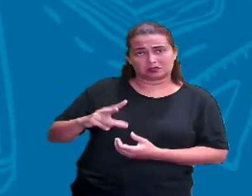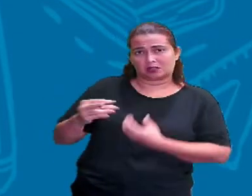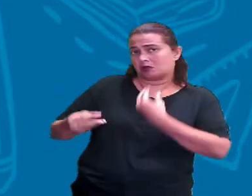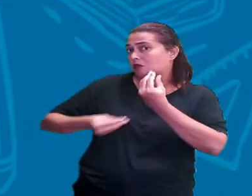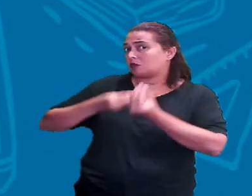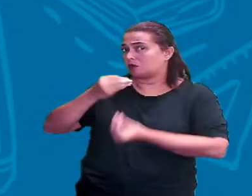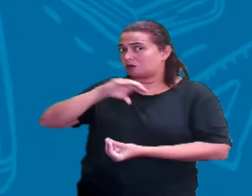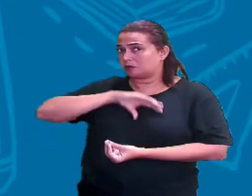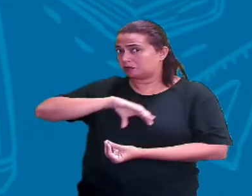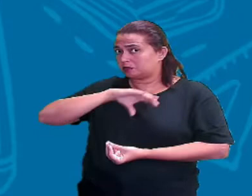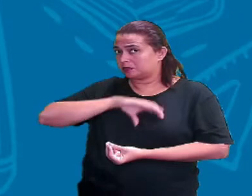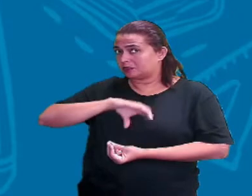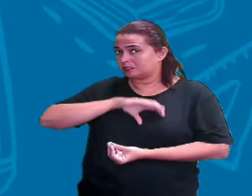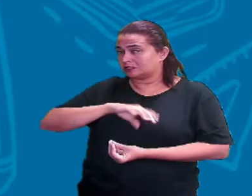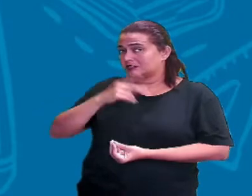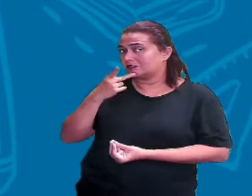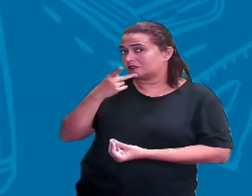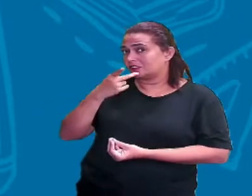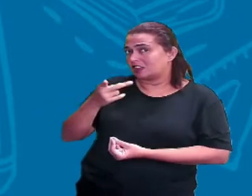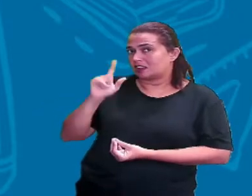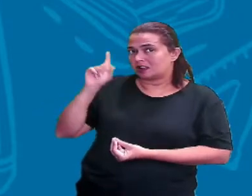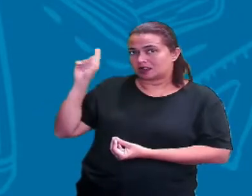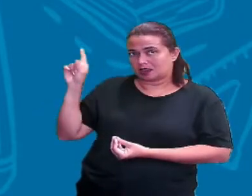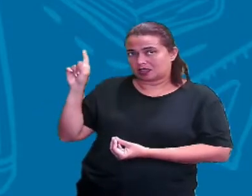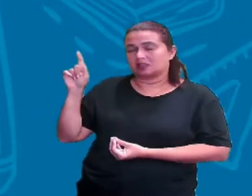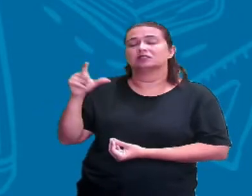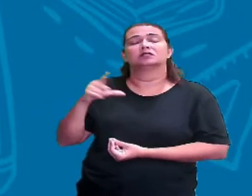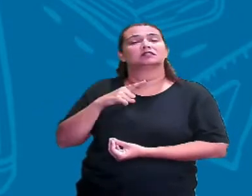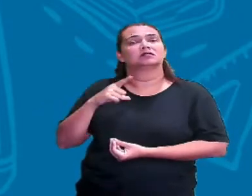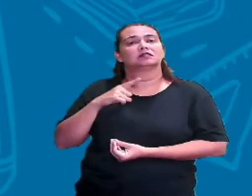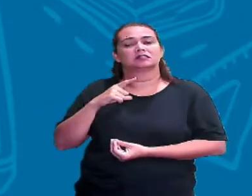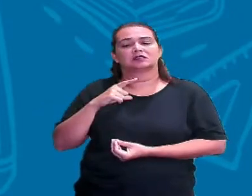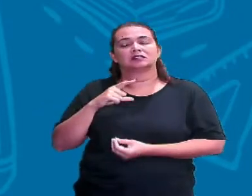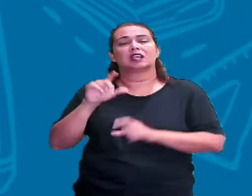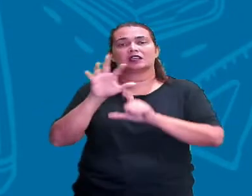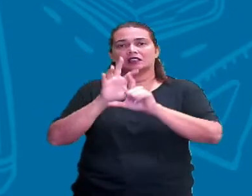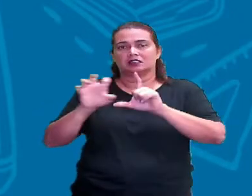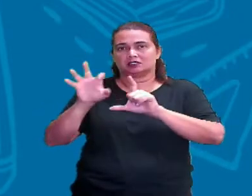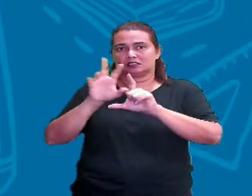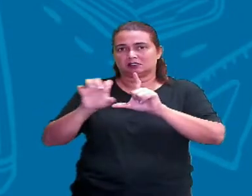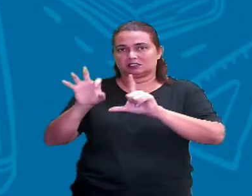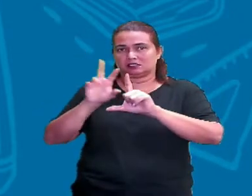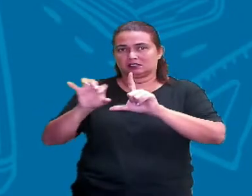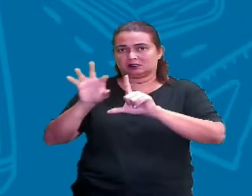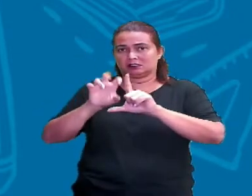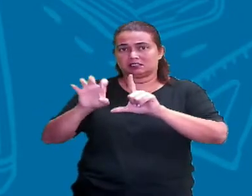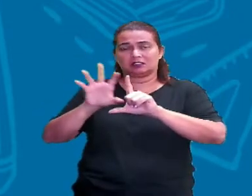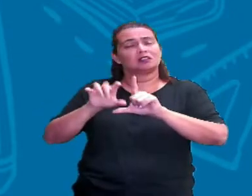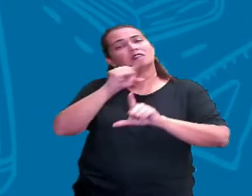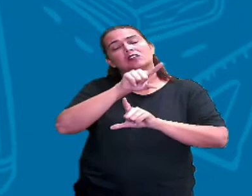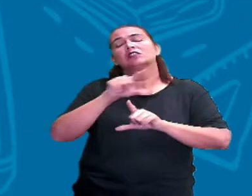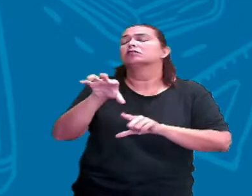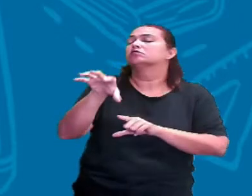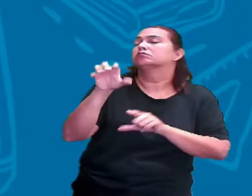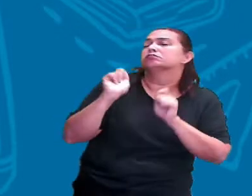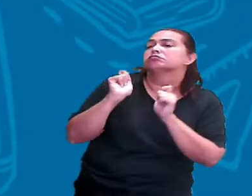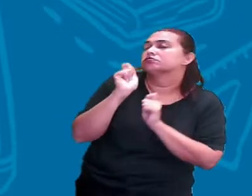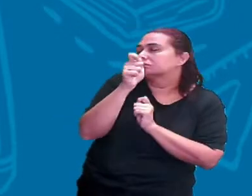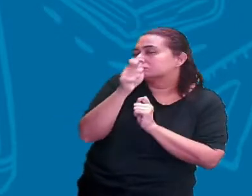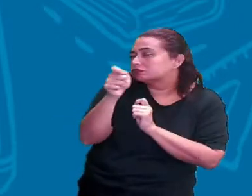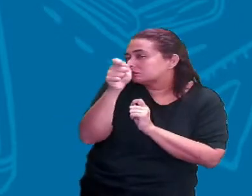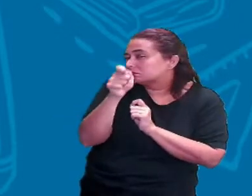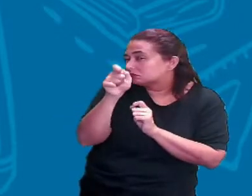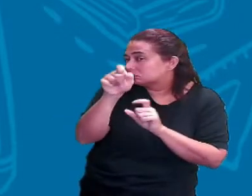outra matéria escrita, assinada pela Priscila Roque. Tem um QR Code ali que depois vocês podem acompanhar na íntegra. Mas aí, olha,